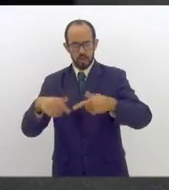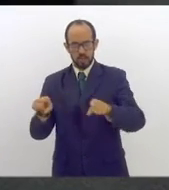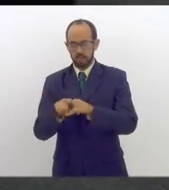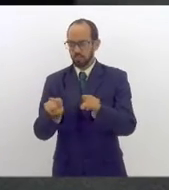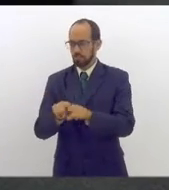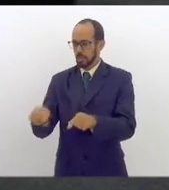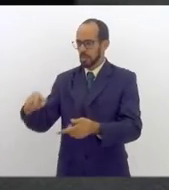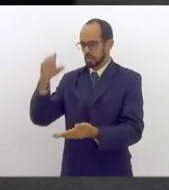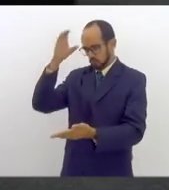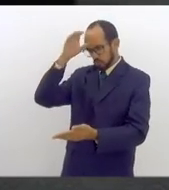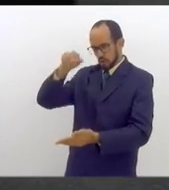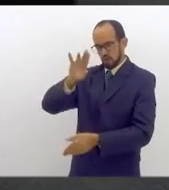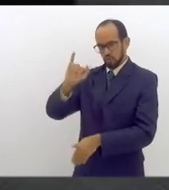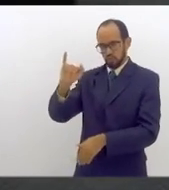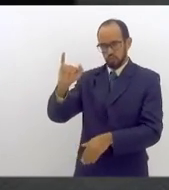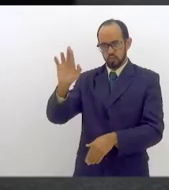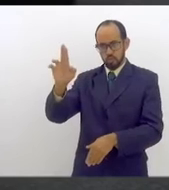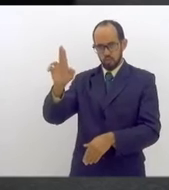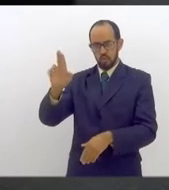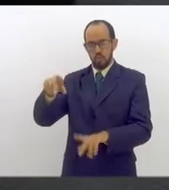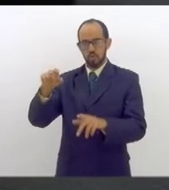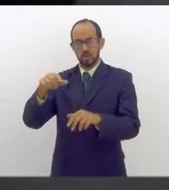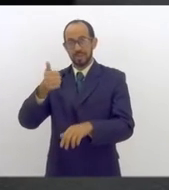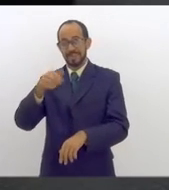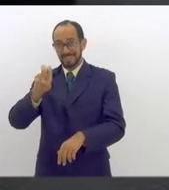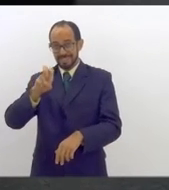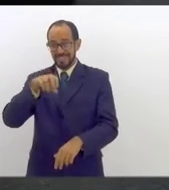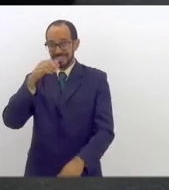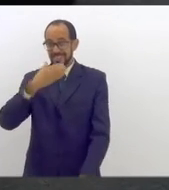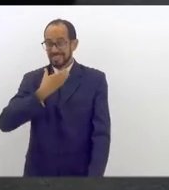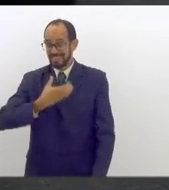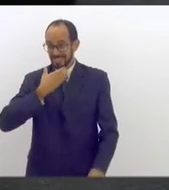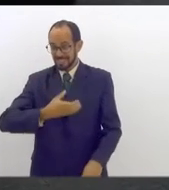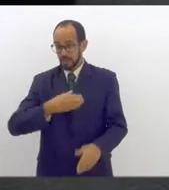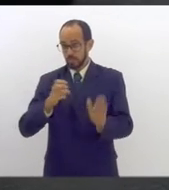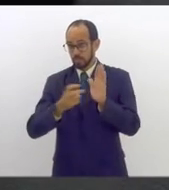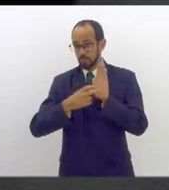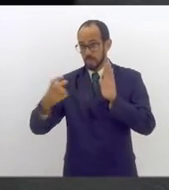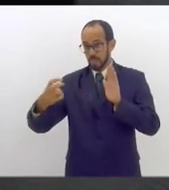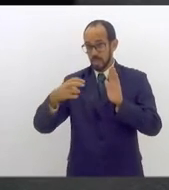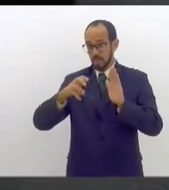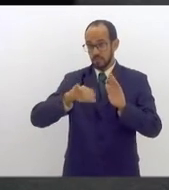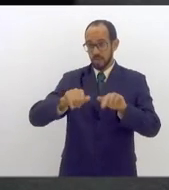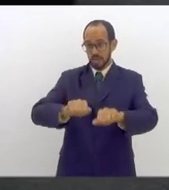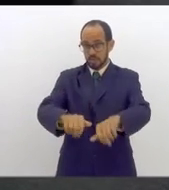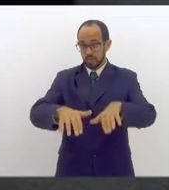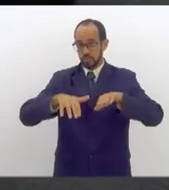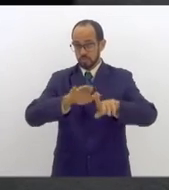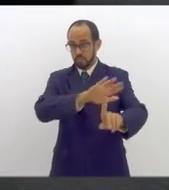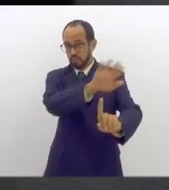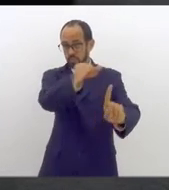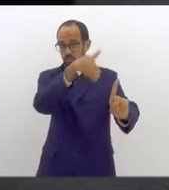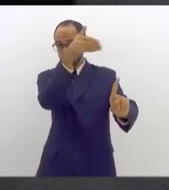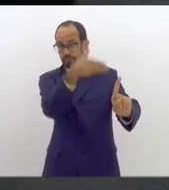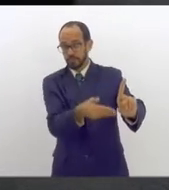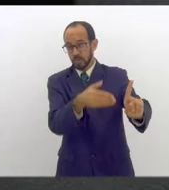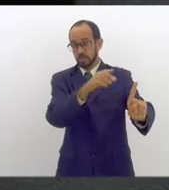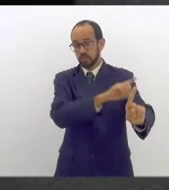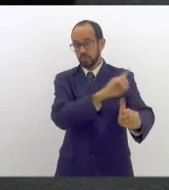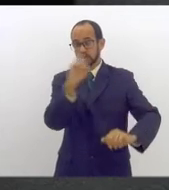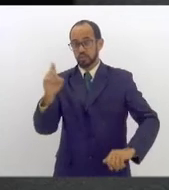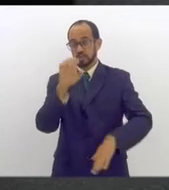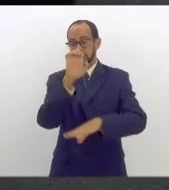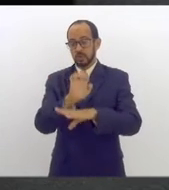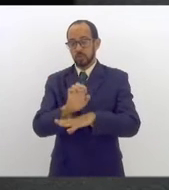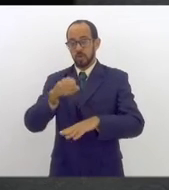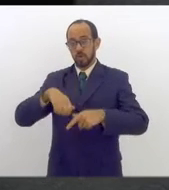Tiaju, que no dia 15 de dezembro, pela manhã, haverá sessão solene alusiva ao Dia Estadual da